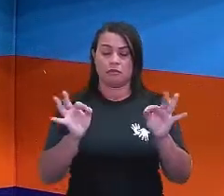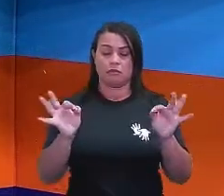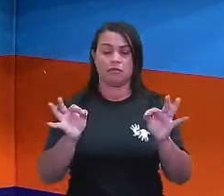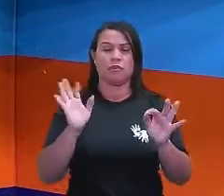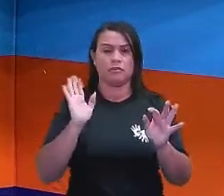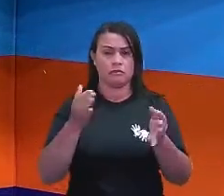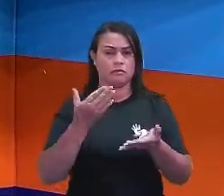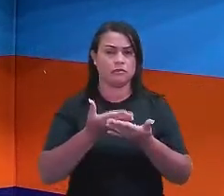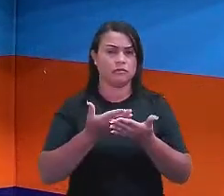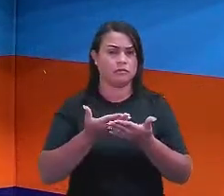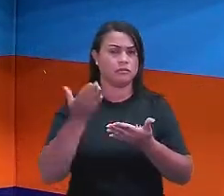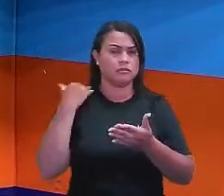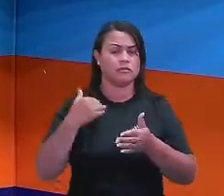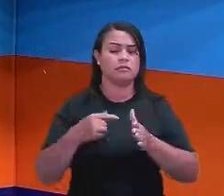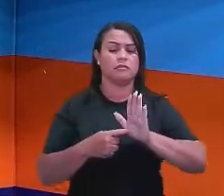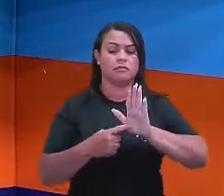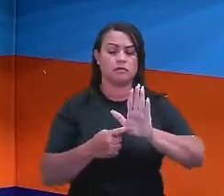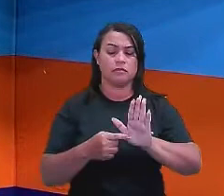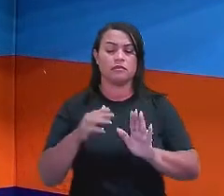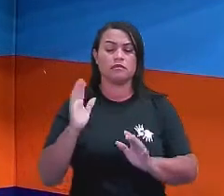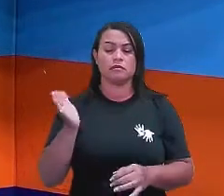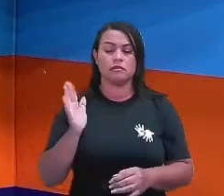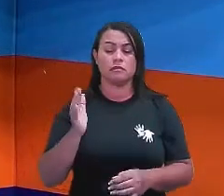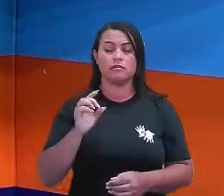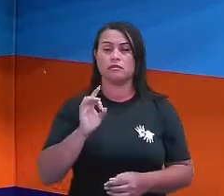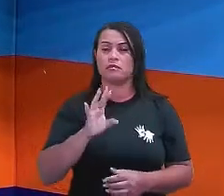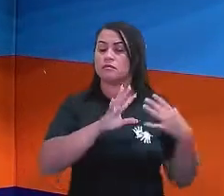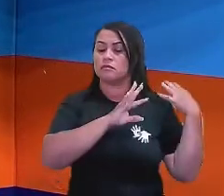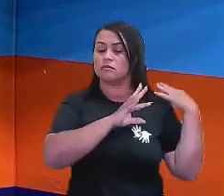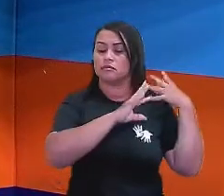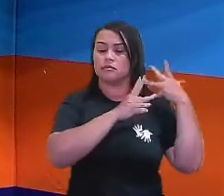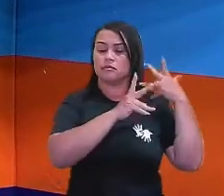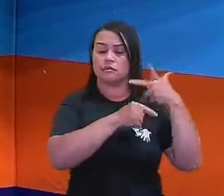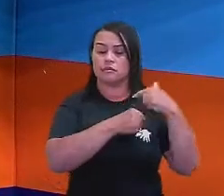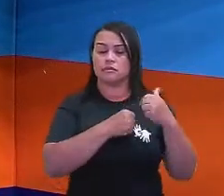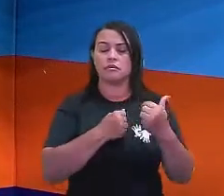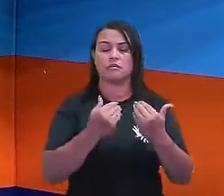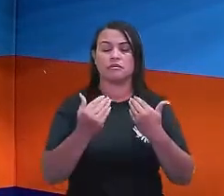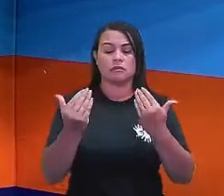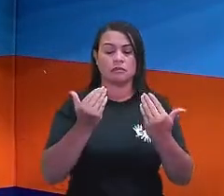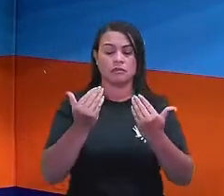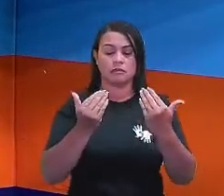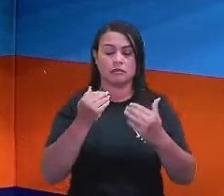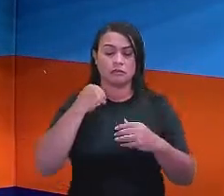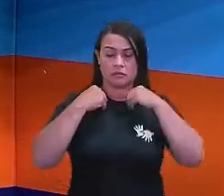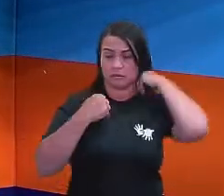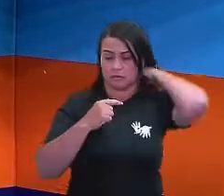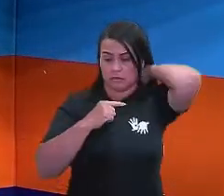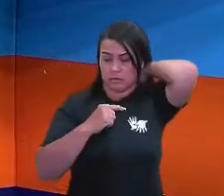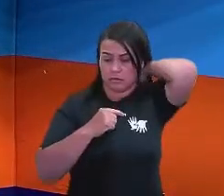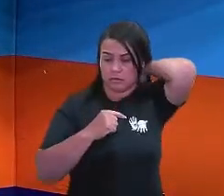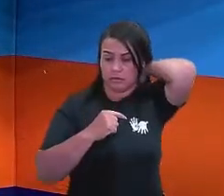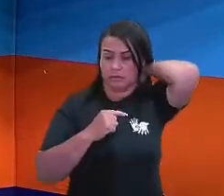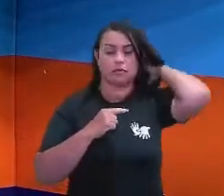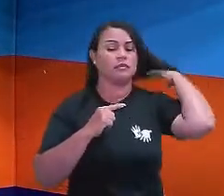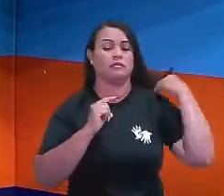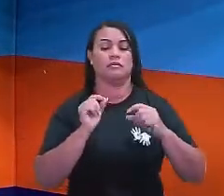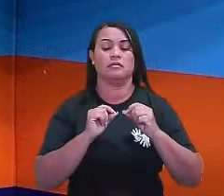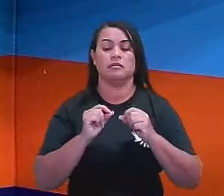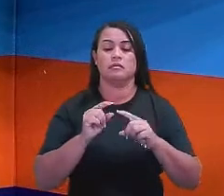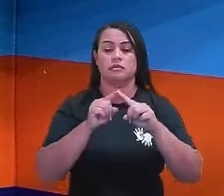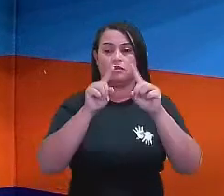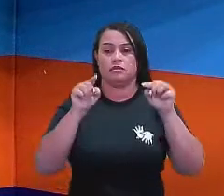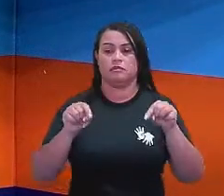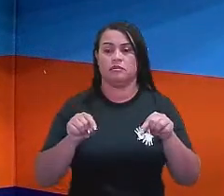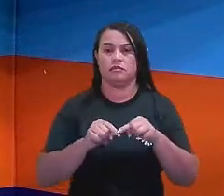nas aulas anteriores. E só para relembrar, tá? E fazer a associação com o que a gente quer. E como o quadrado tem os 4